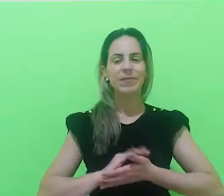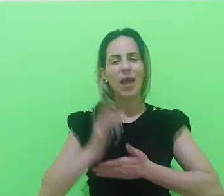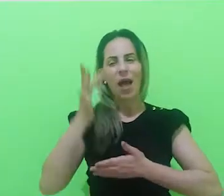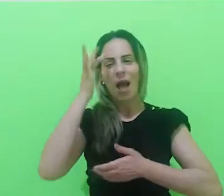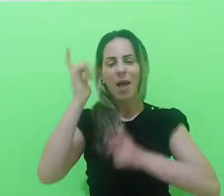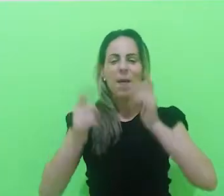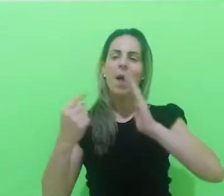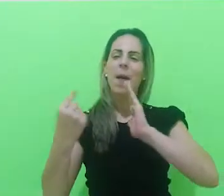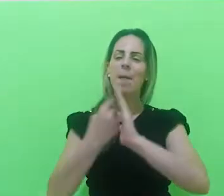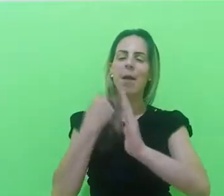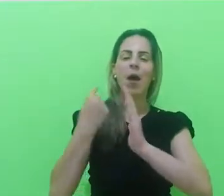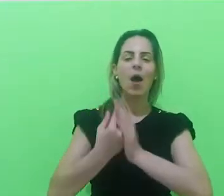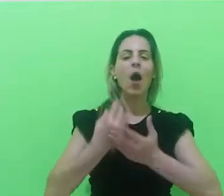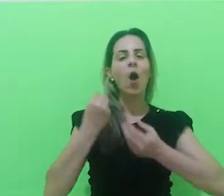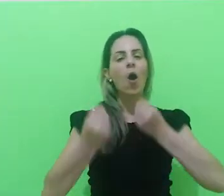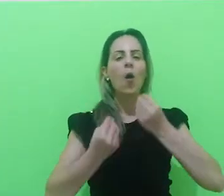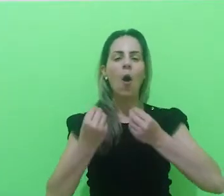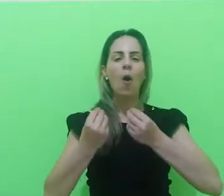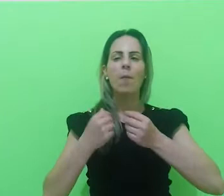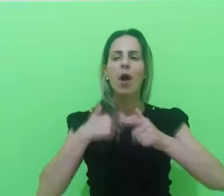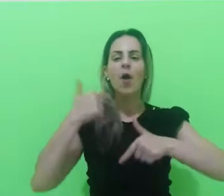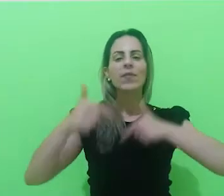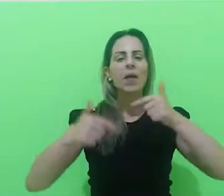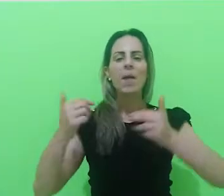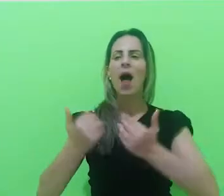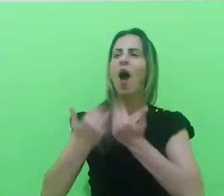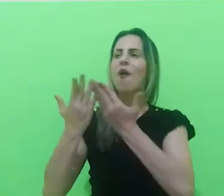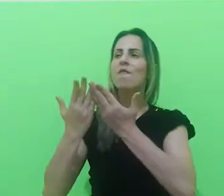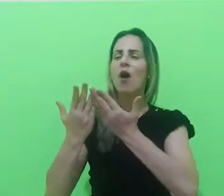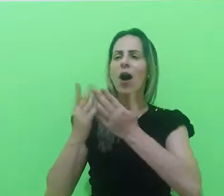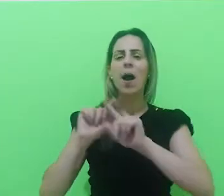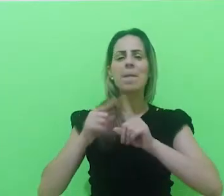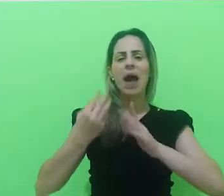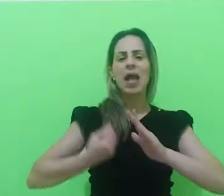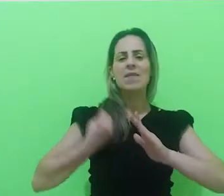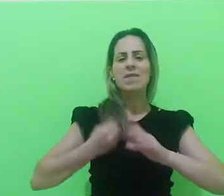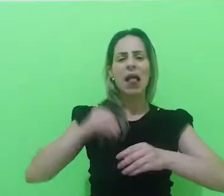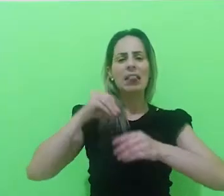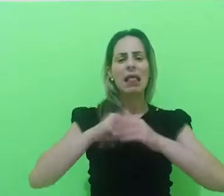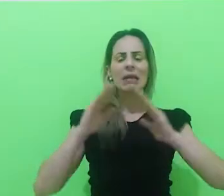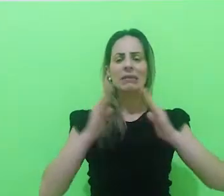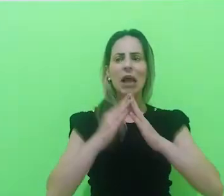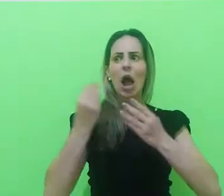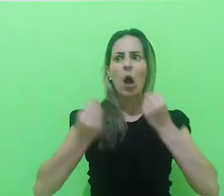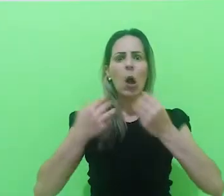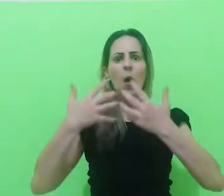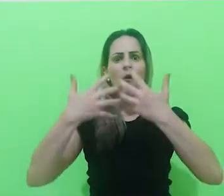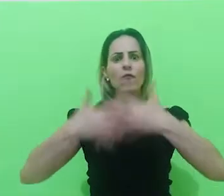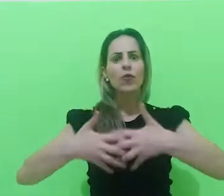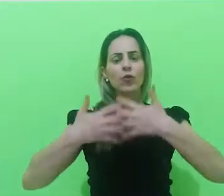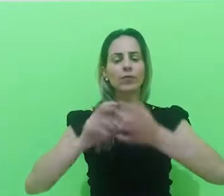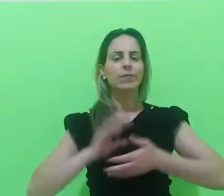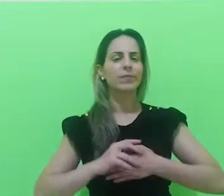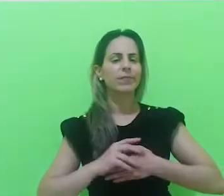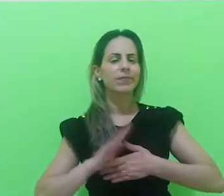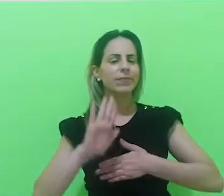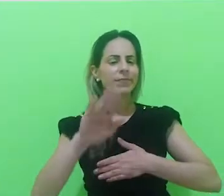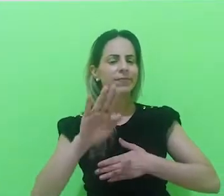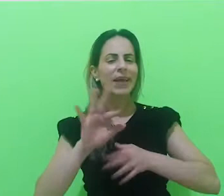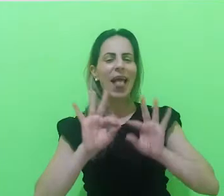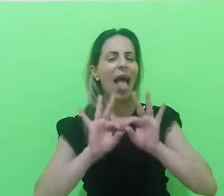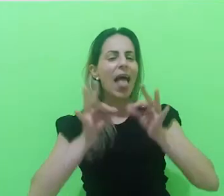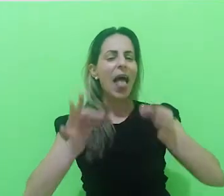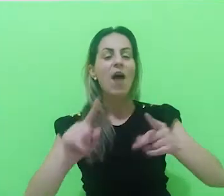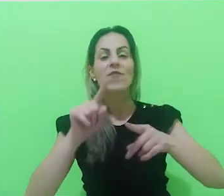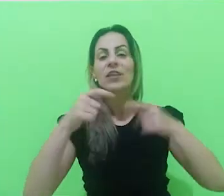perguntam, Andréa, mas para eu trabalhar lá fora, estando aqui sem sair de casa, como funciona isso? Muito simples. Você